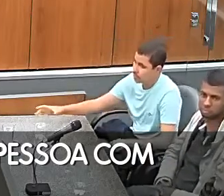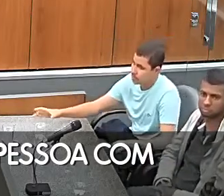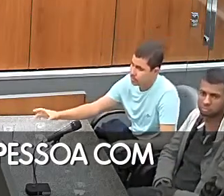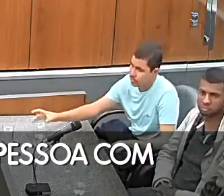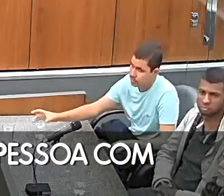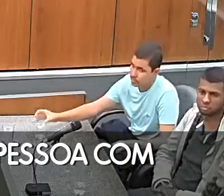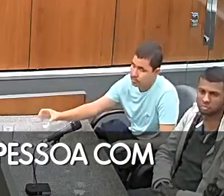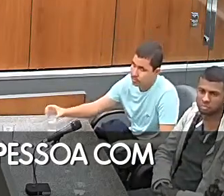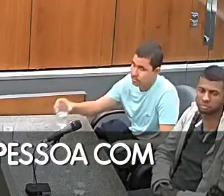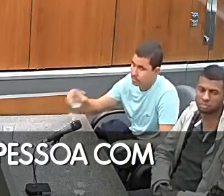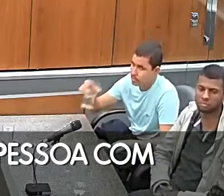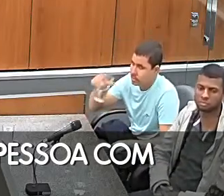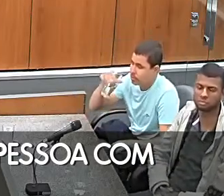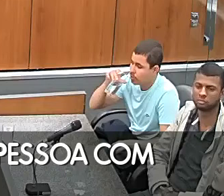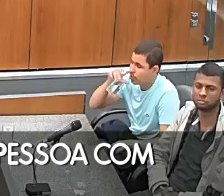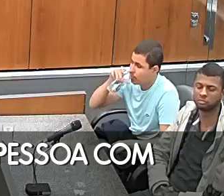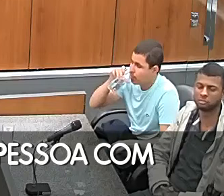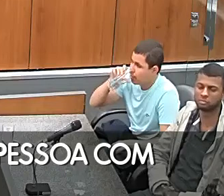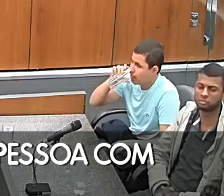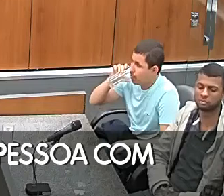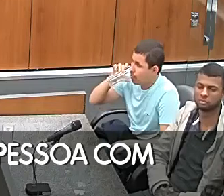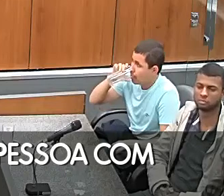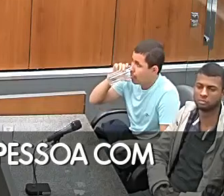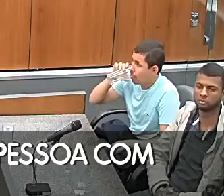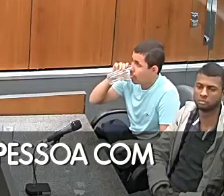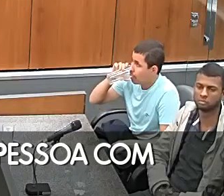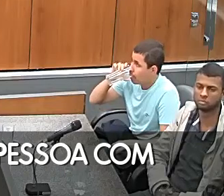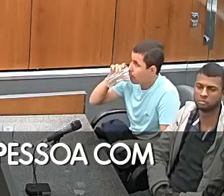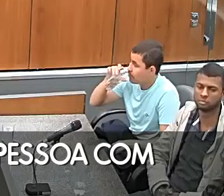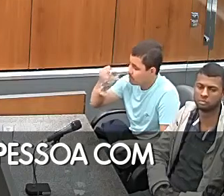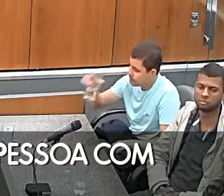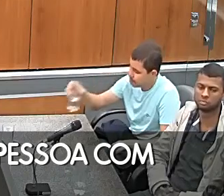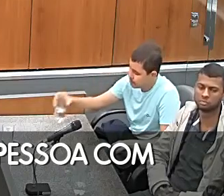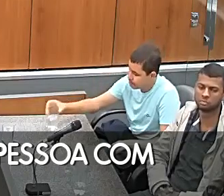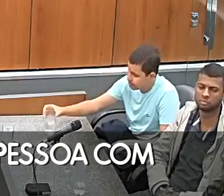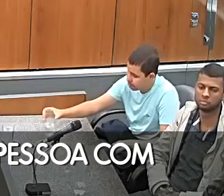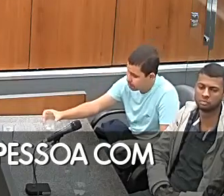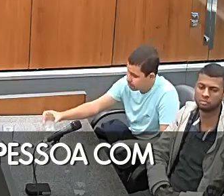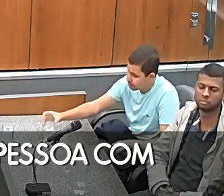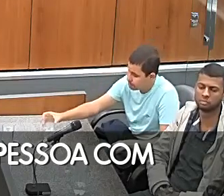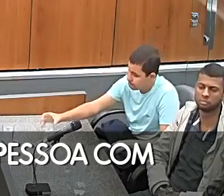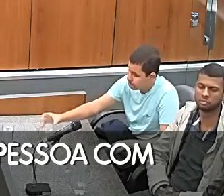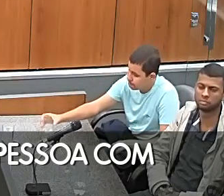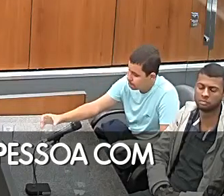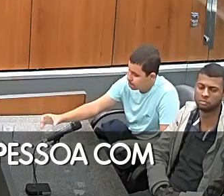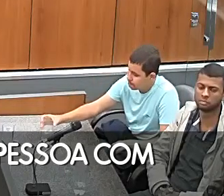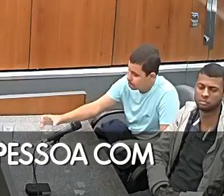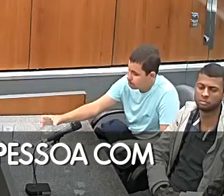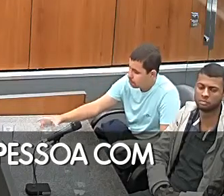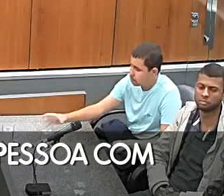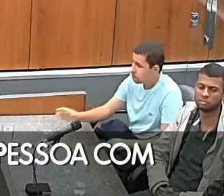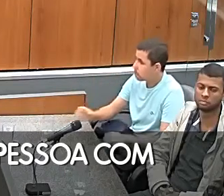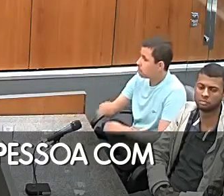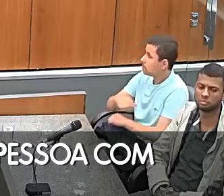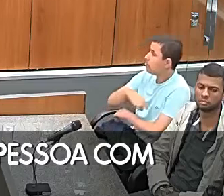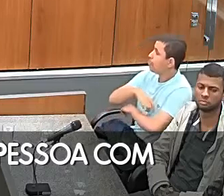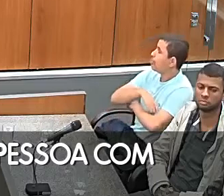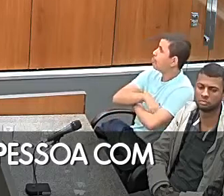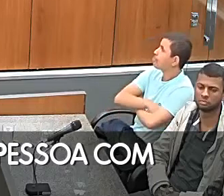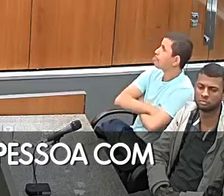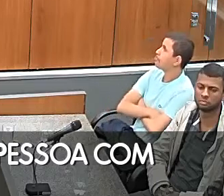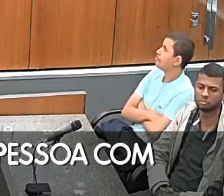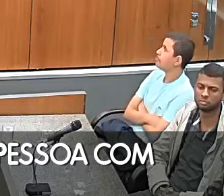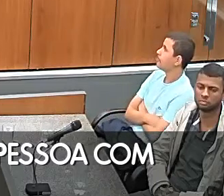das escolas especiais de pessoas com deficiência para a escola normal, que isso seja feito com respeito,